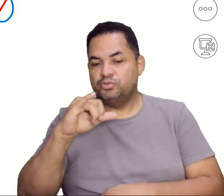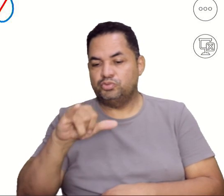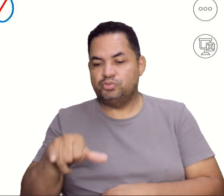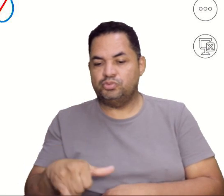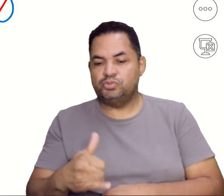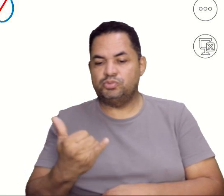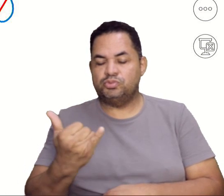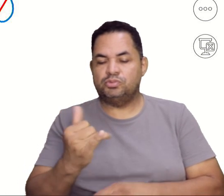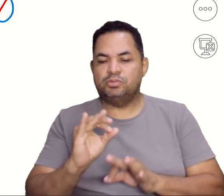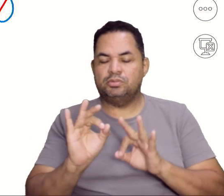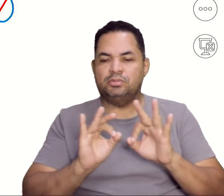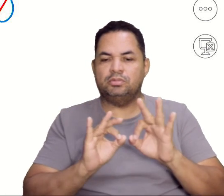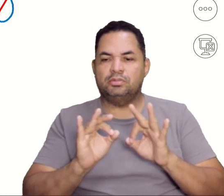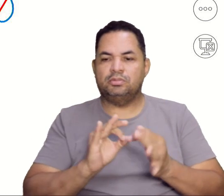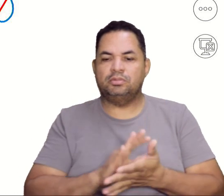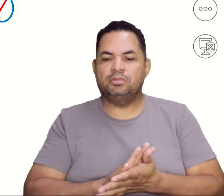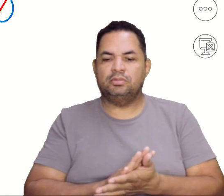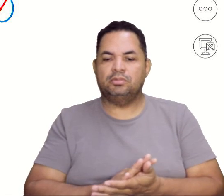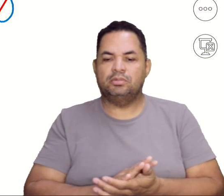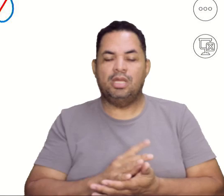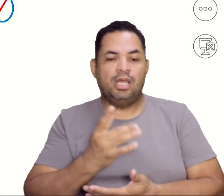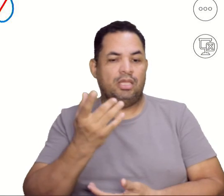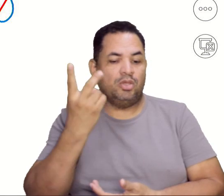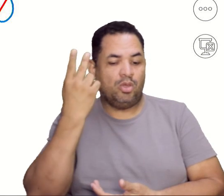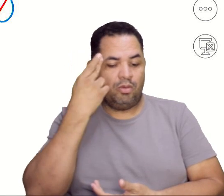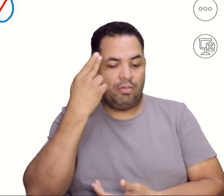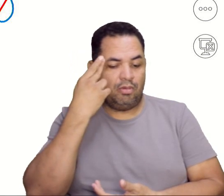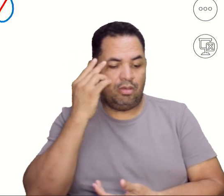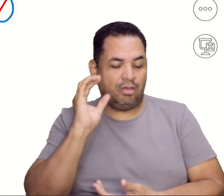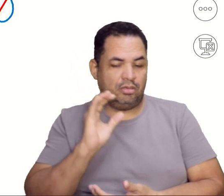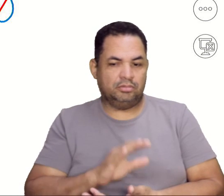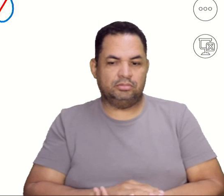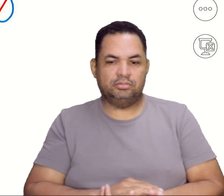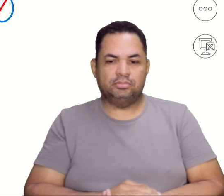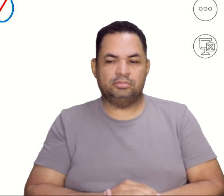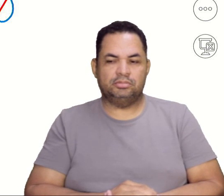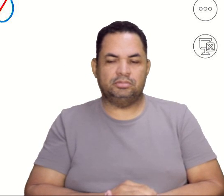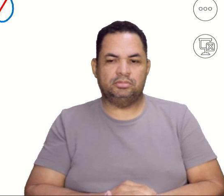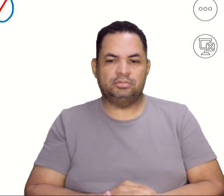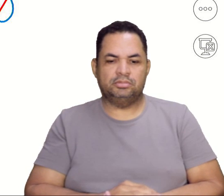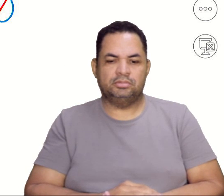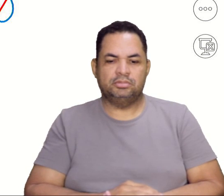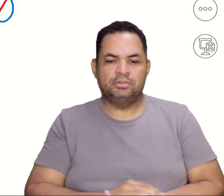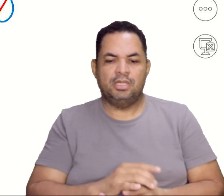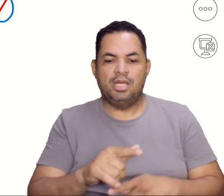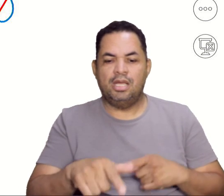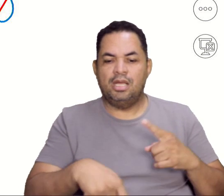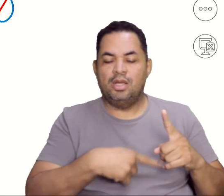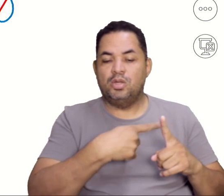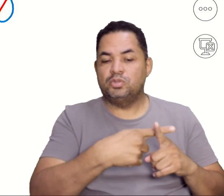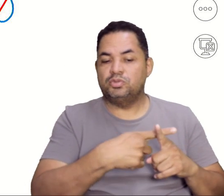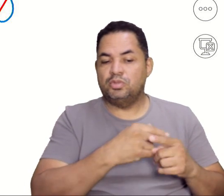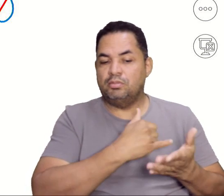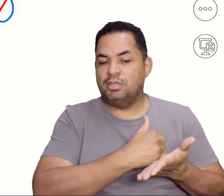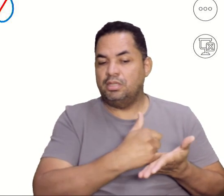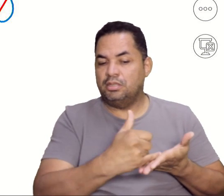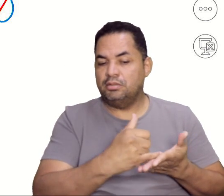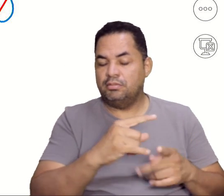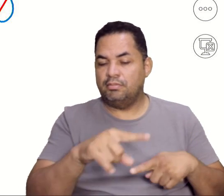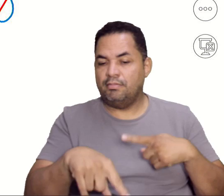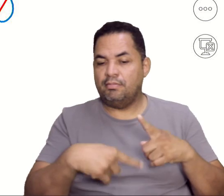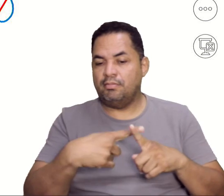eh já vamos dizer no automático né a gente já sabe que montante É somar o início com o capital fornecido